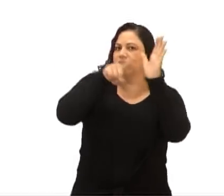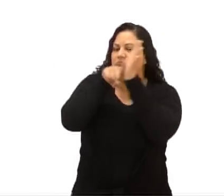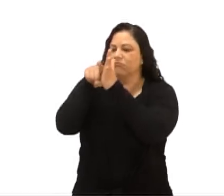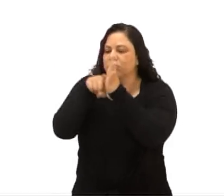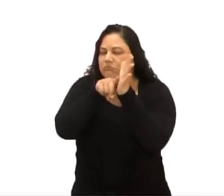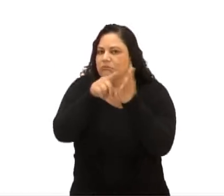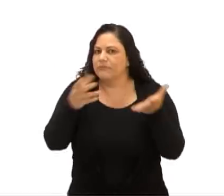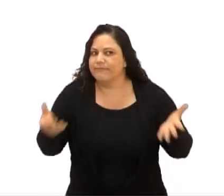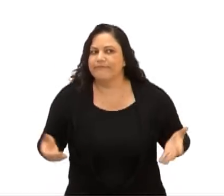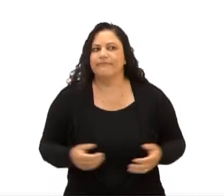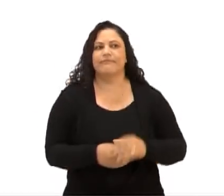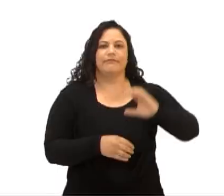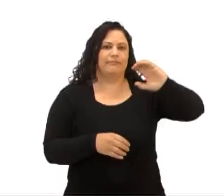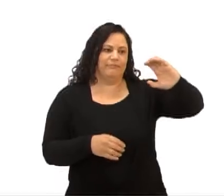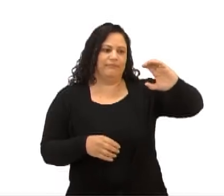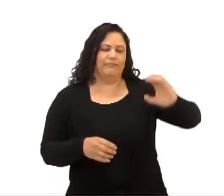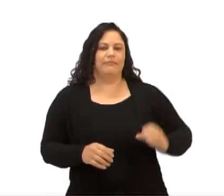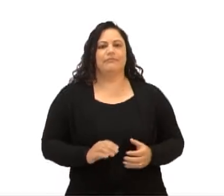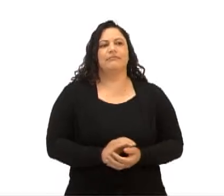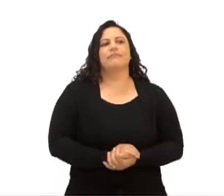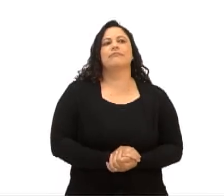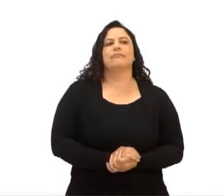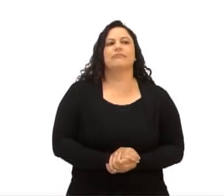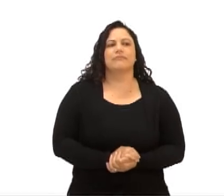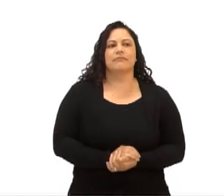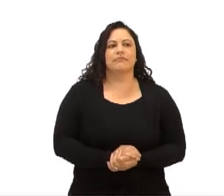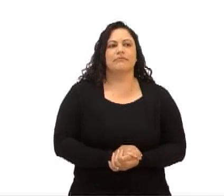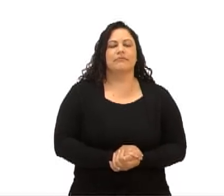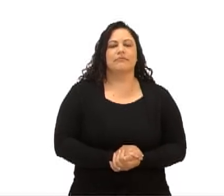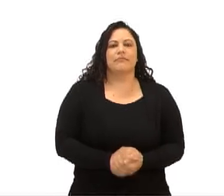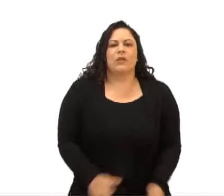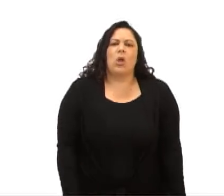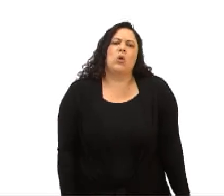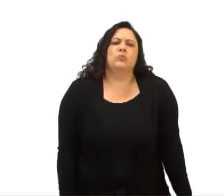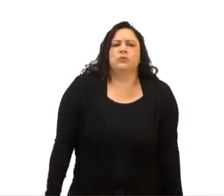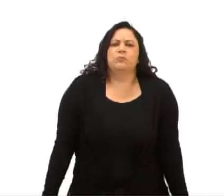mundo está se referindo ao clima. Os pinguins